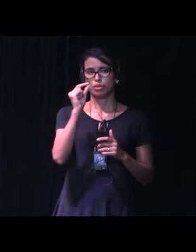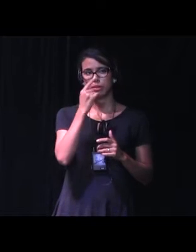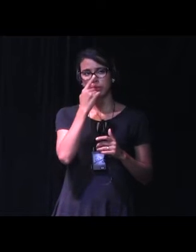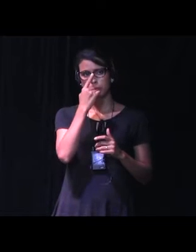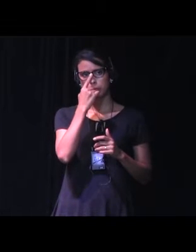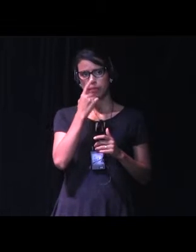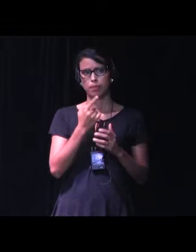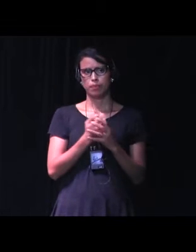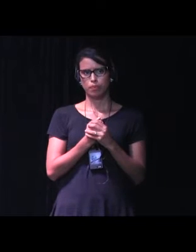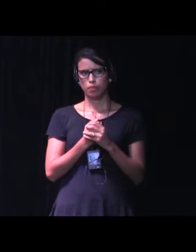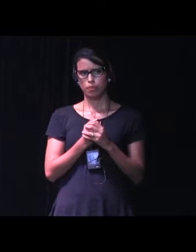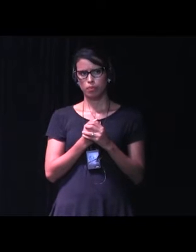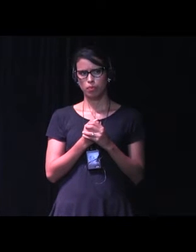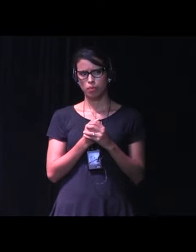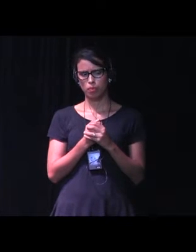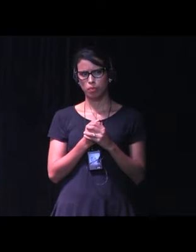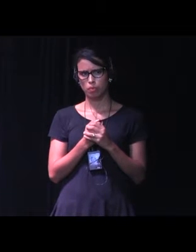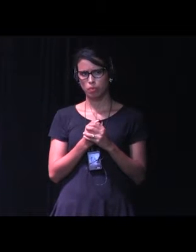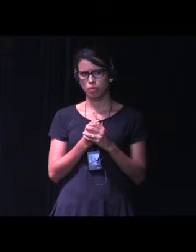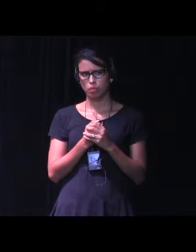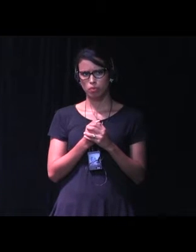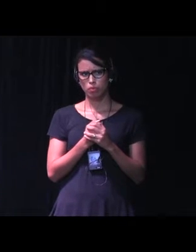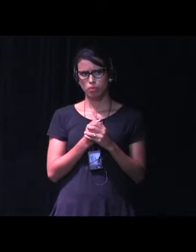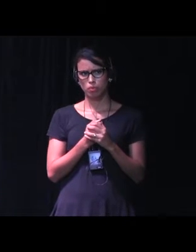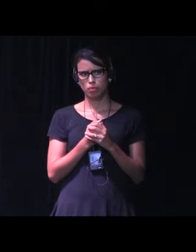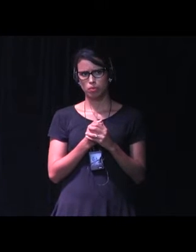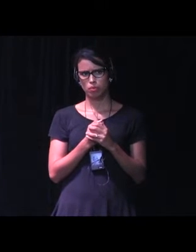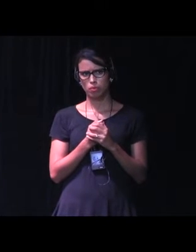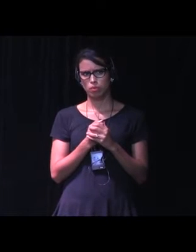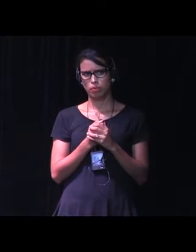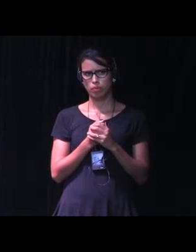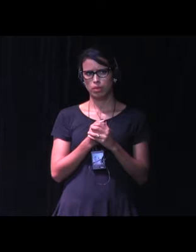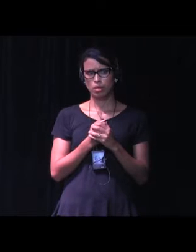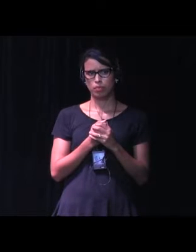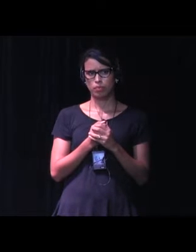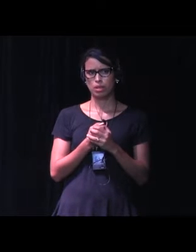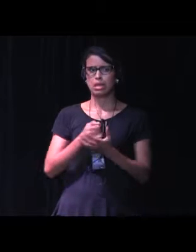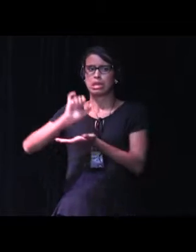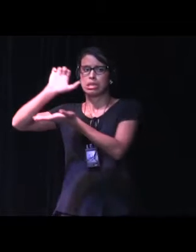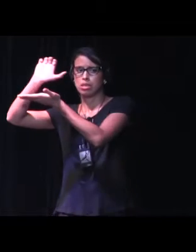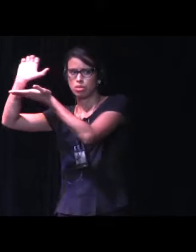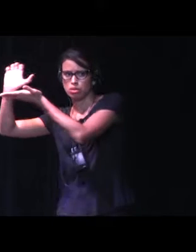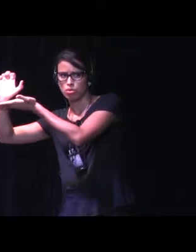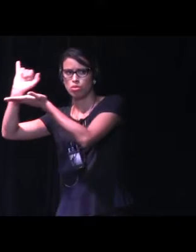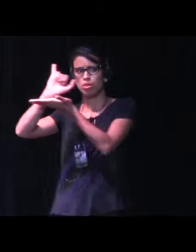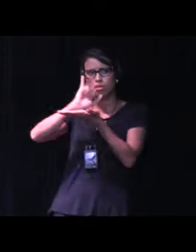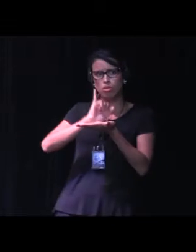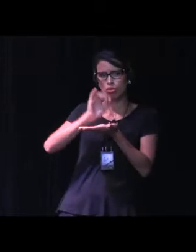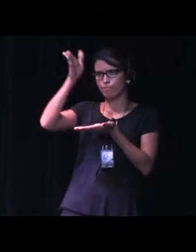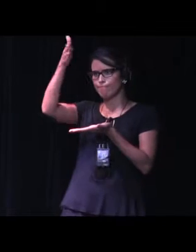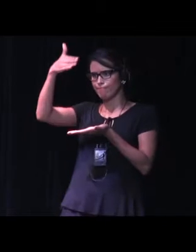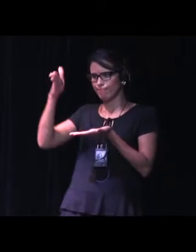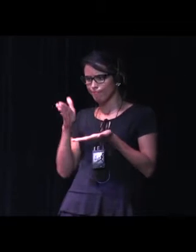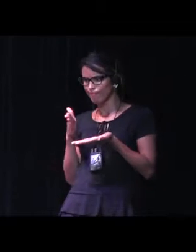muito importante é procurar diluir a fronteira entre o interior e o exterior. Esse